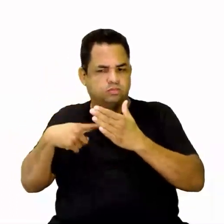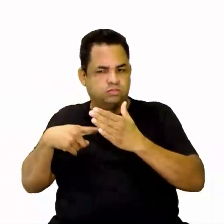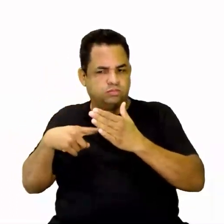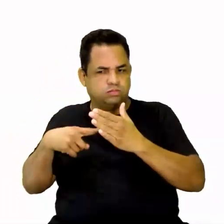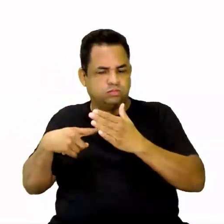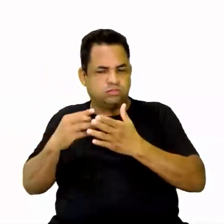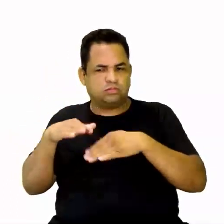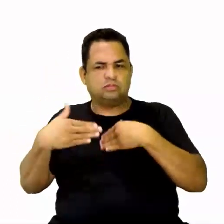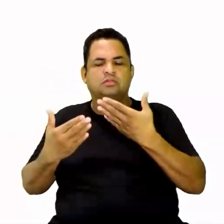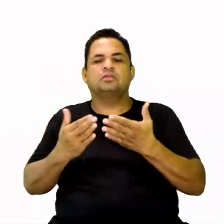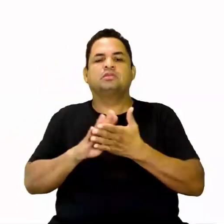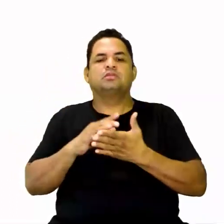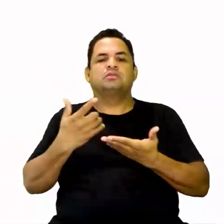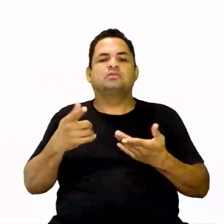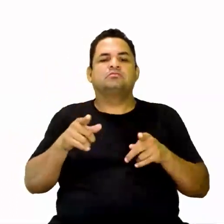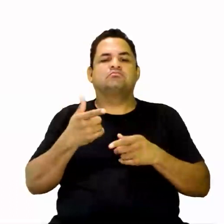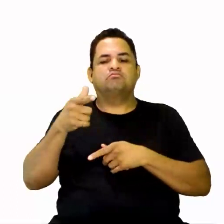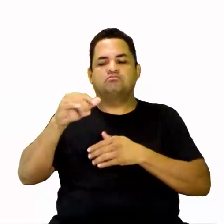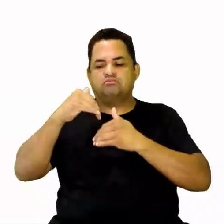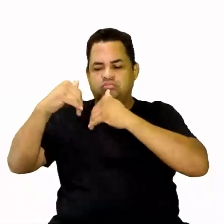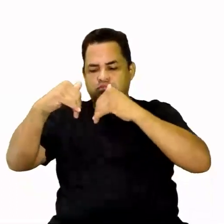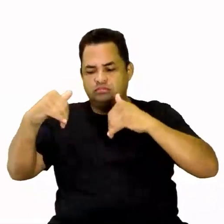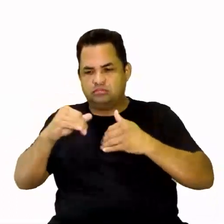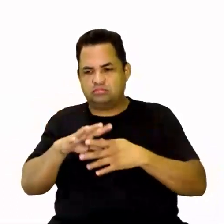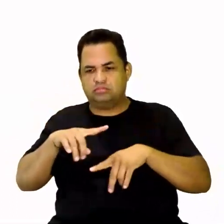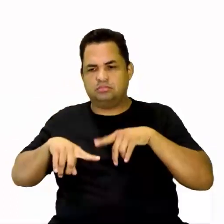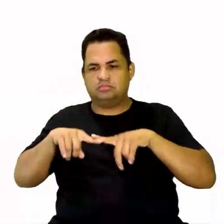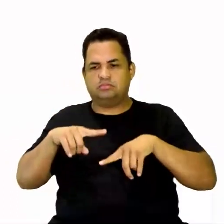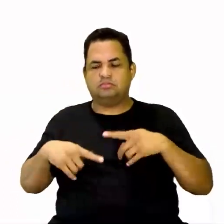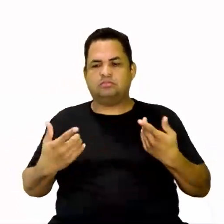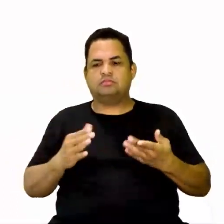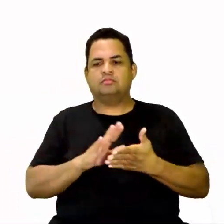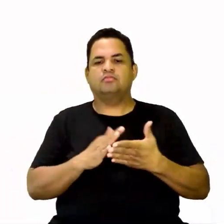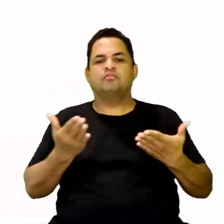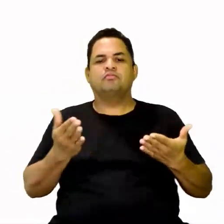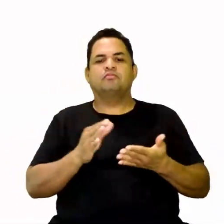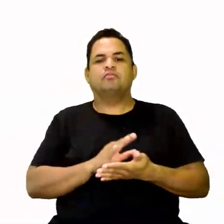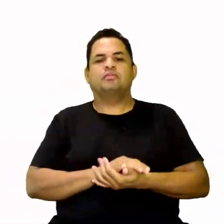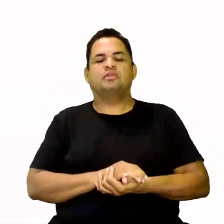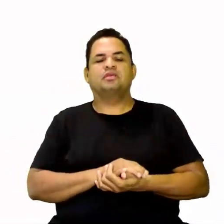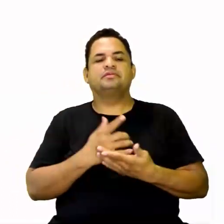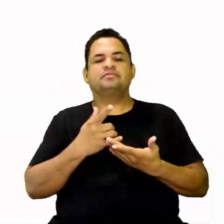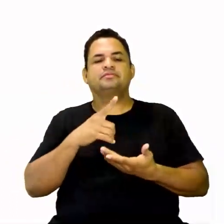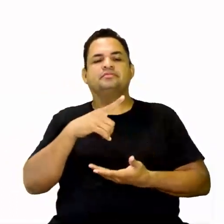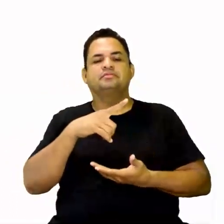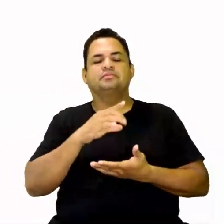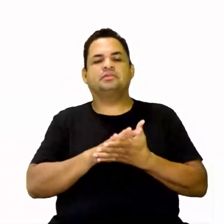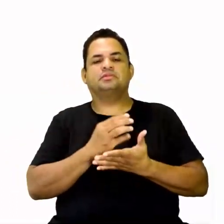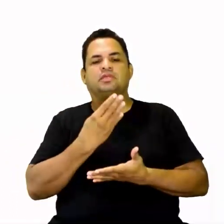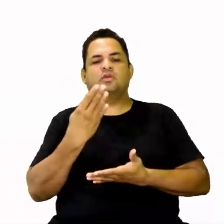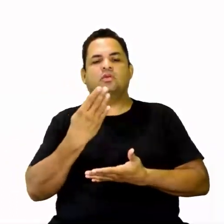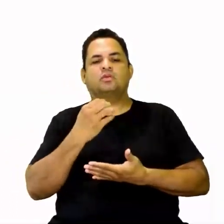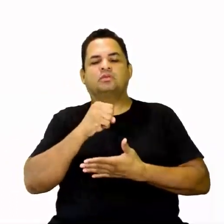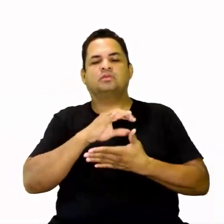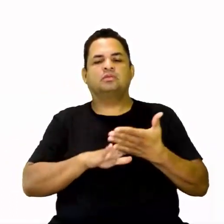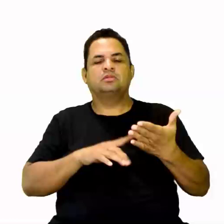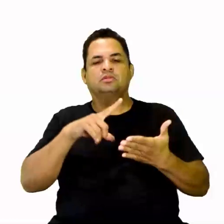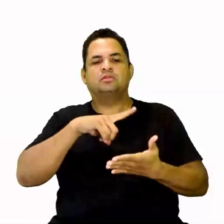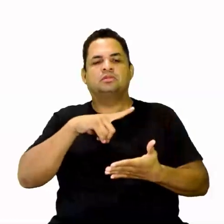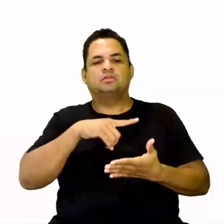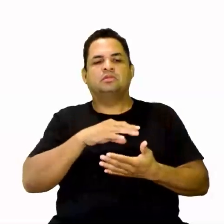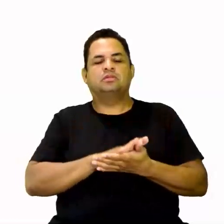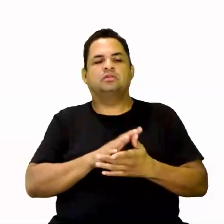alta rotatividade consegue separar os componentes. Valeu? Então é por isso que nessa quarta questão nós temos